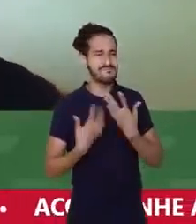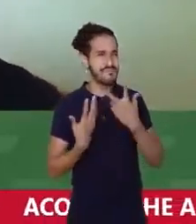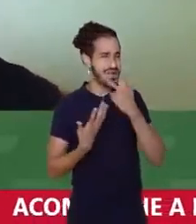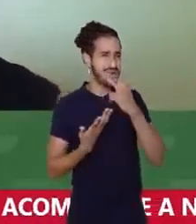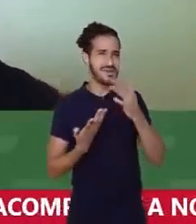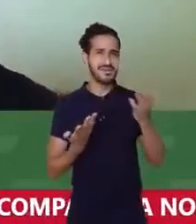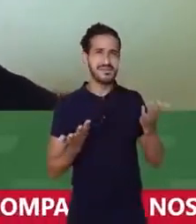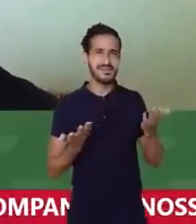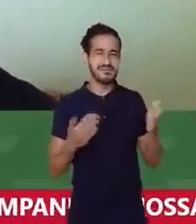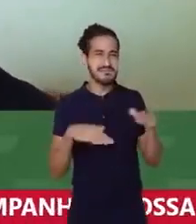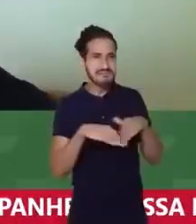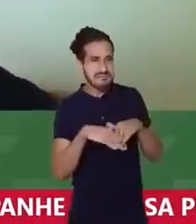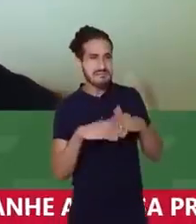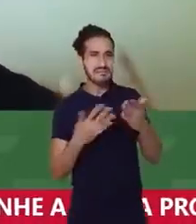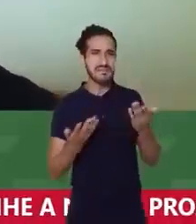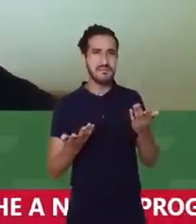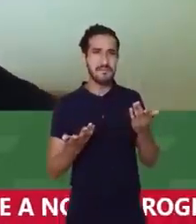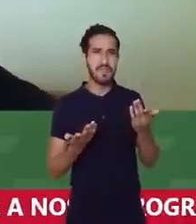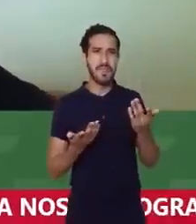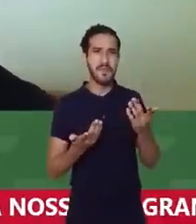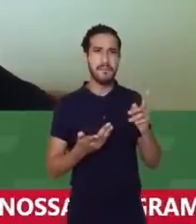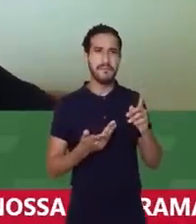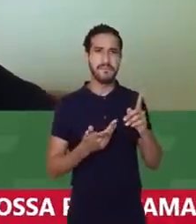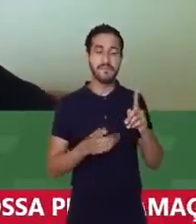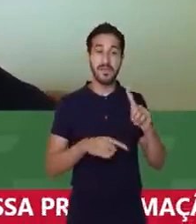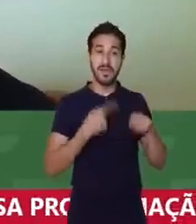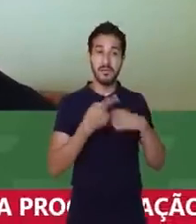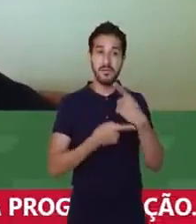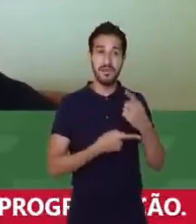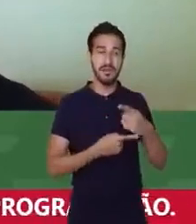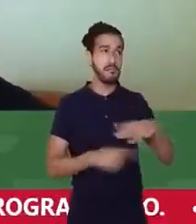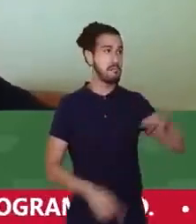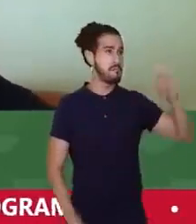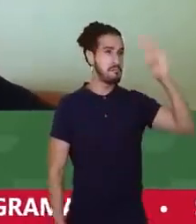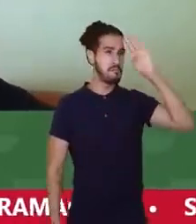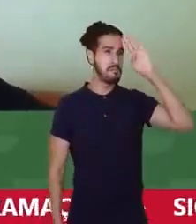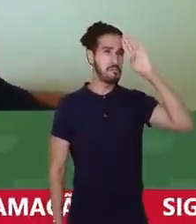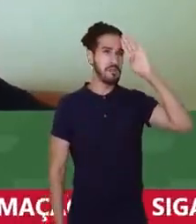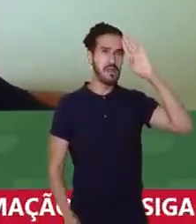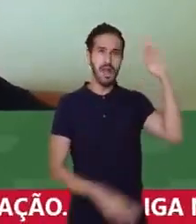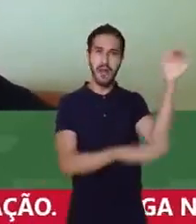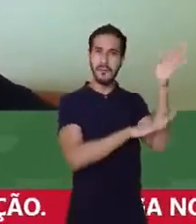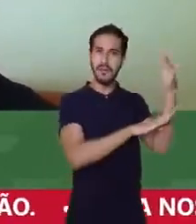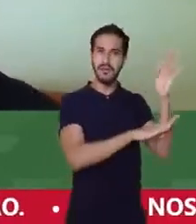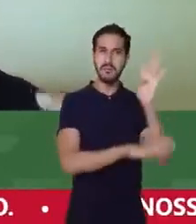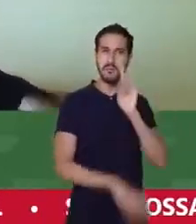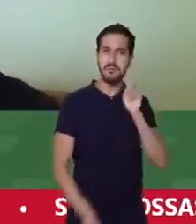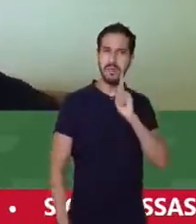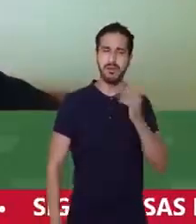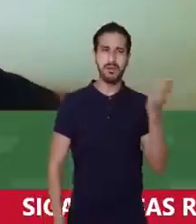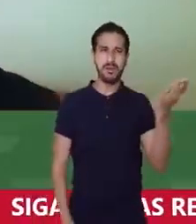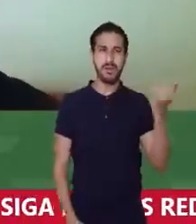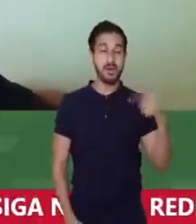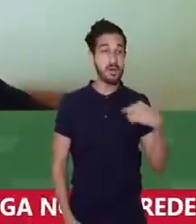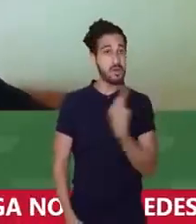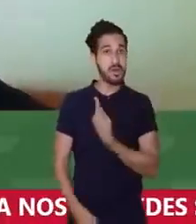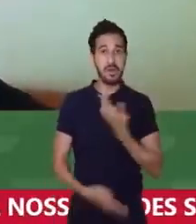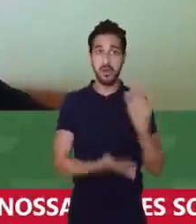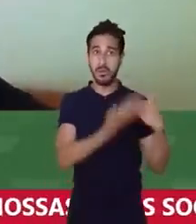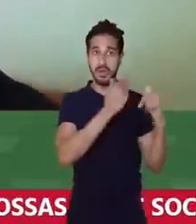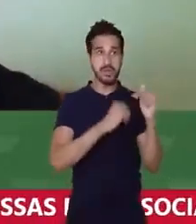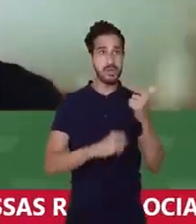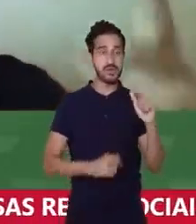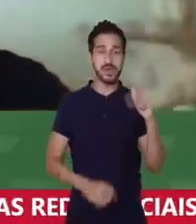de chegando até a prestar continência para a bandeira americana. Nós não tínhamos